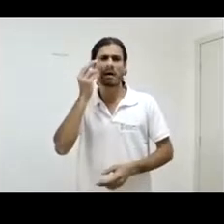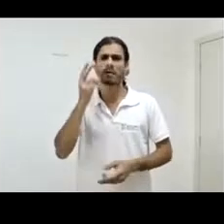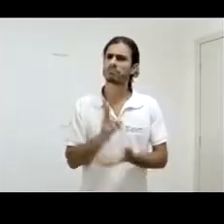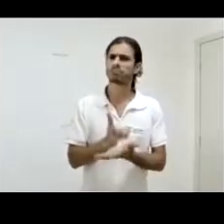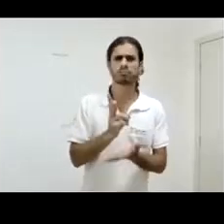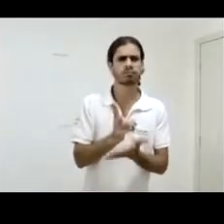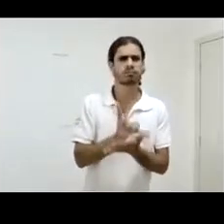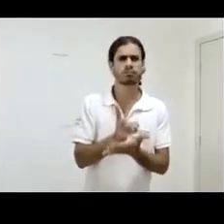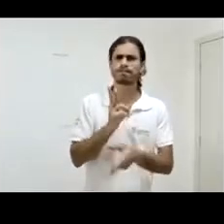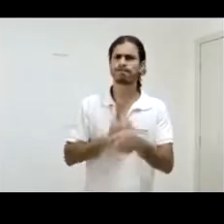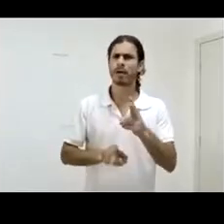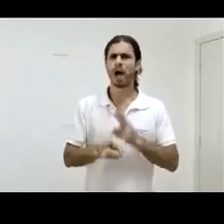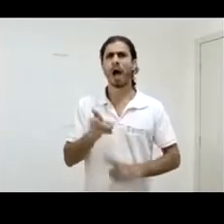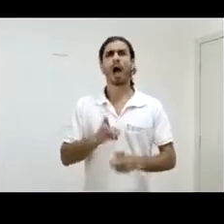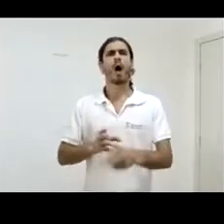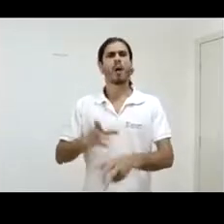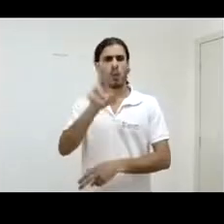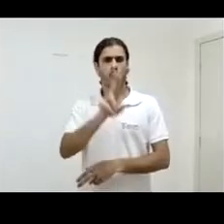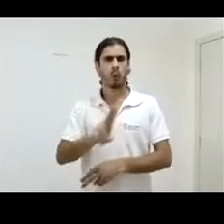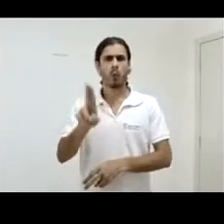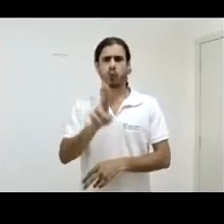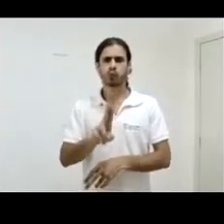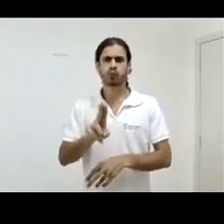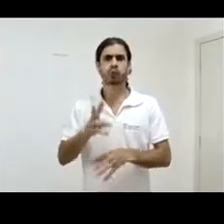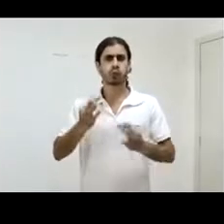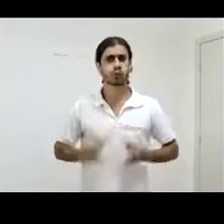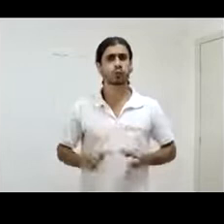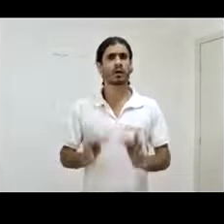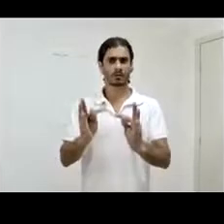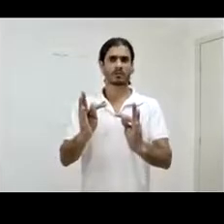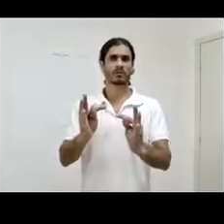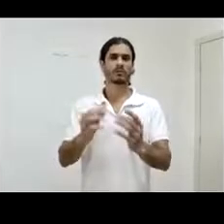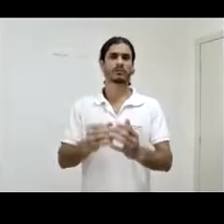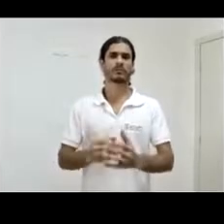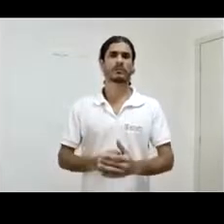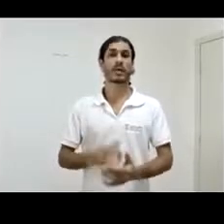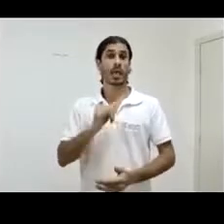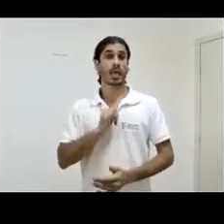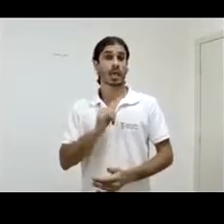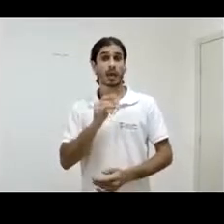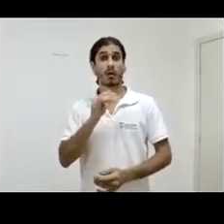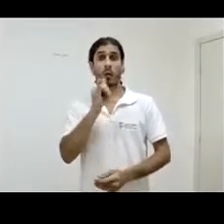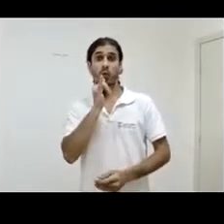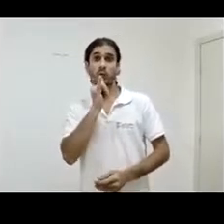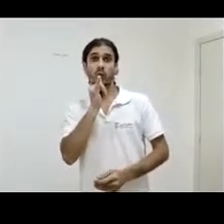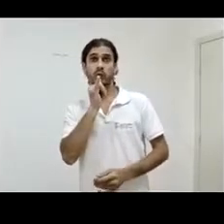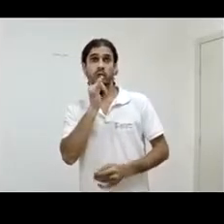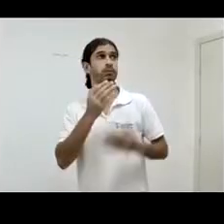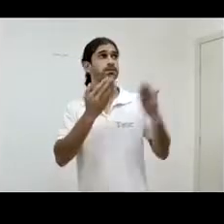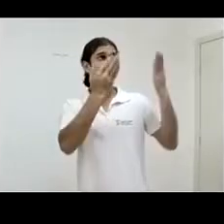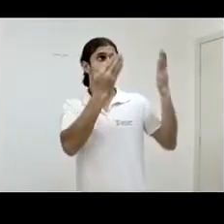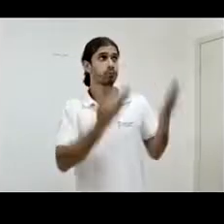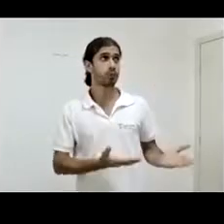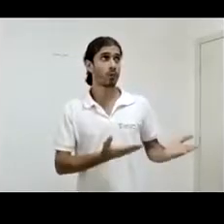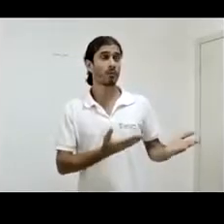estrangeira, né, com esses exemplos que estão aí na tela. Mas, com a mudança, né, o avanço